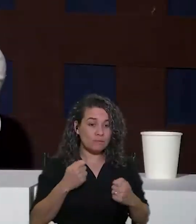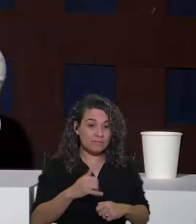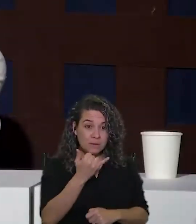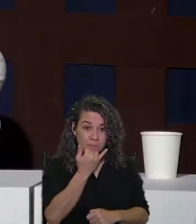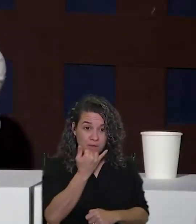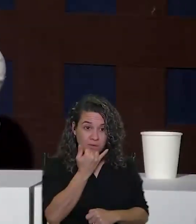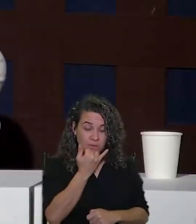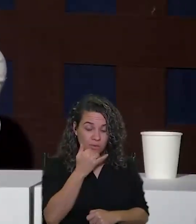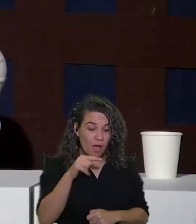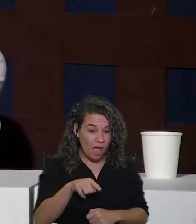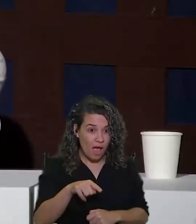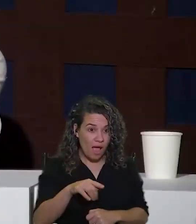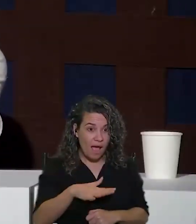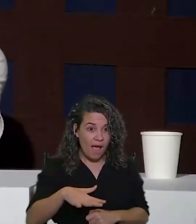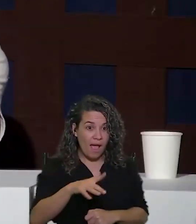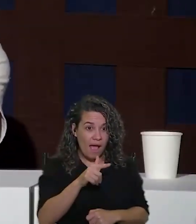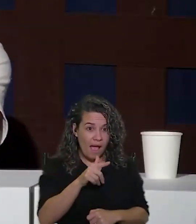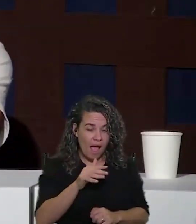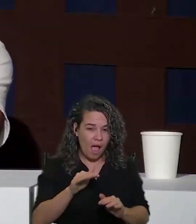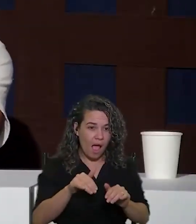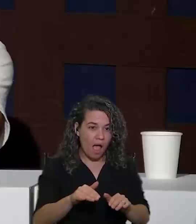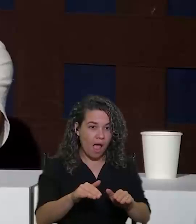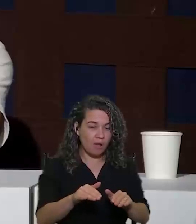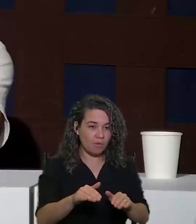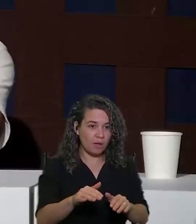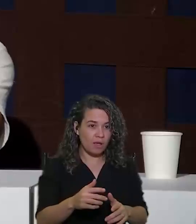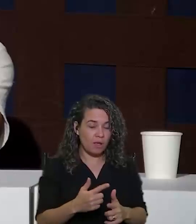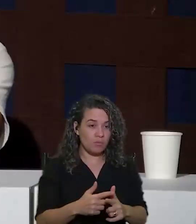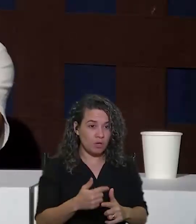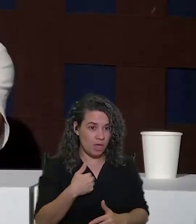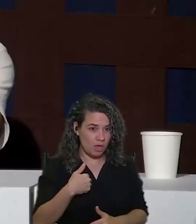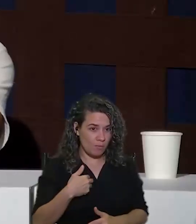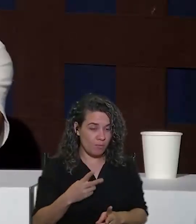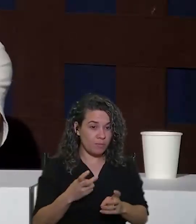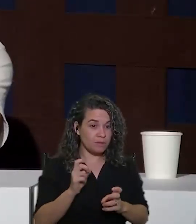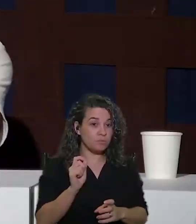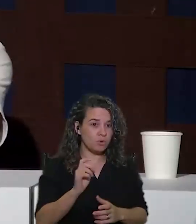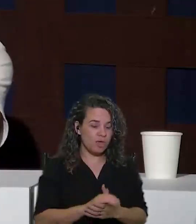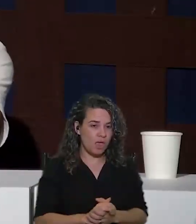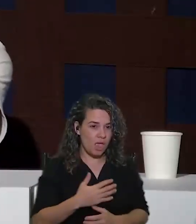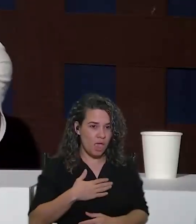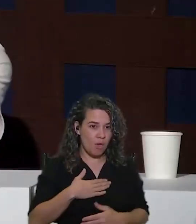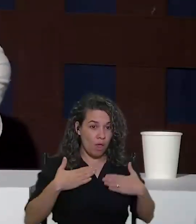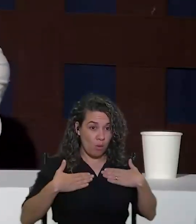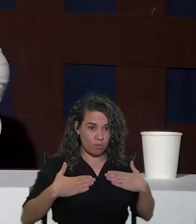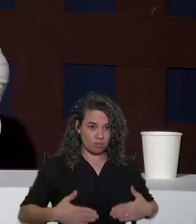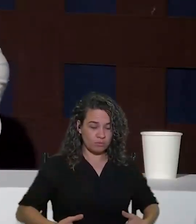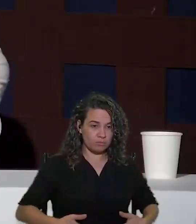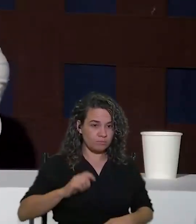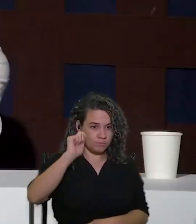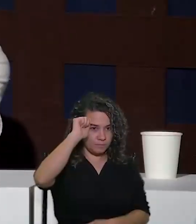o quanto eu não tinha me dado conta que eu era um corpo negro se afogando no Atlântico,